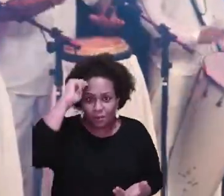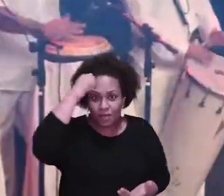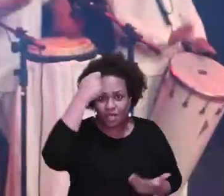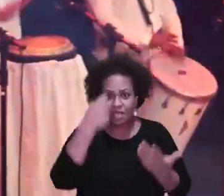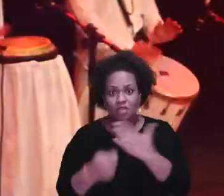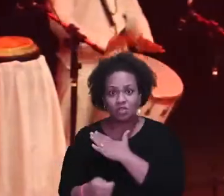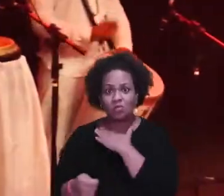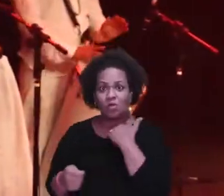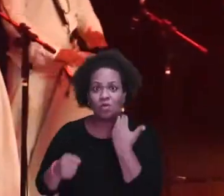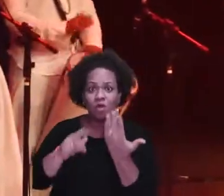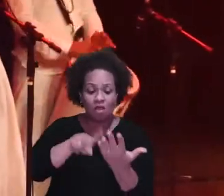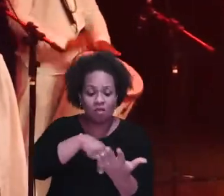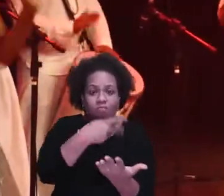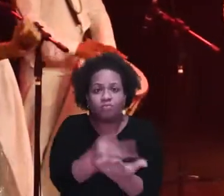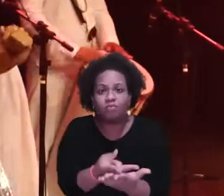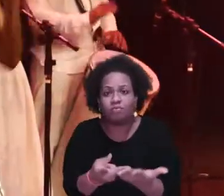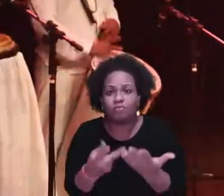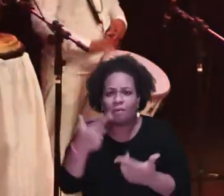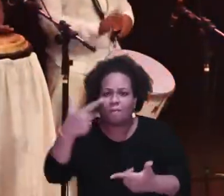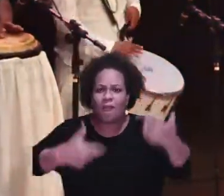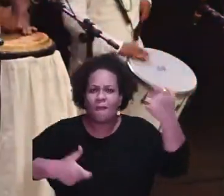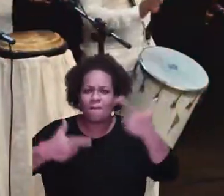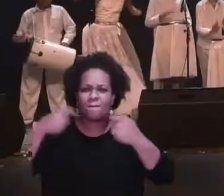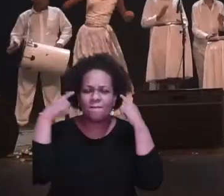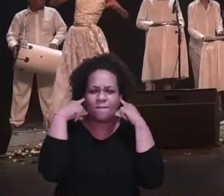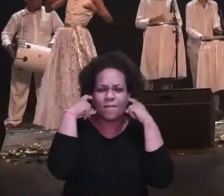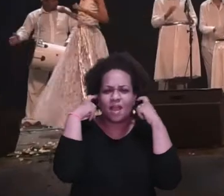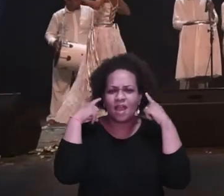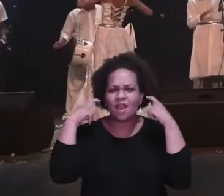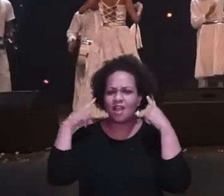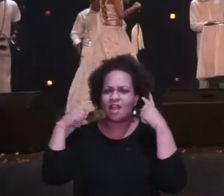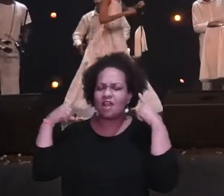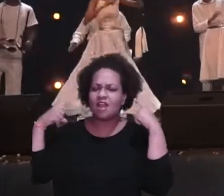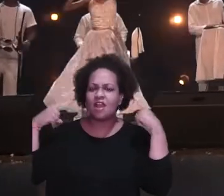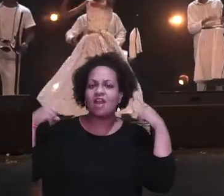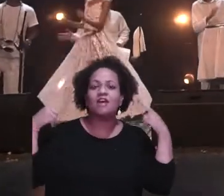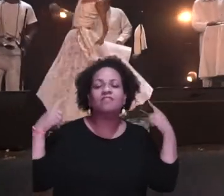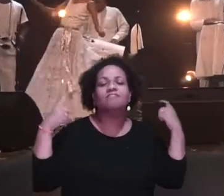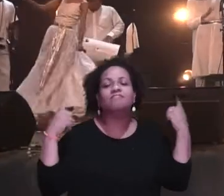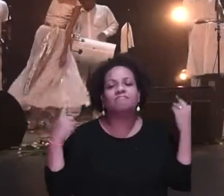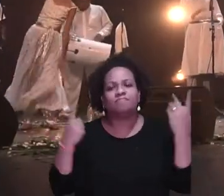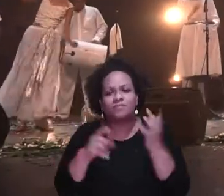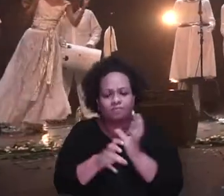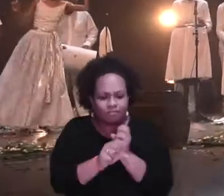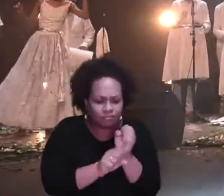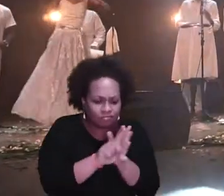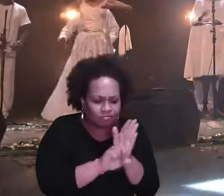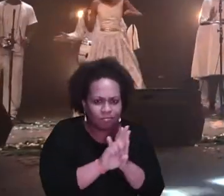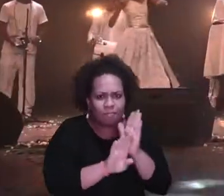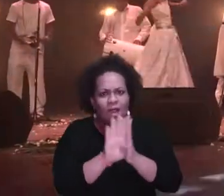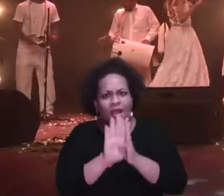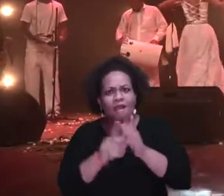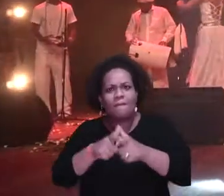preto tomou e o estado calor e o fio é Moroso amor